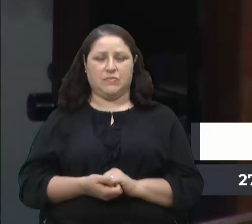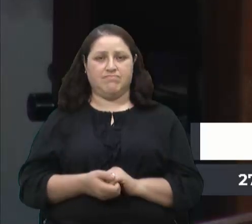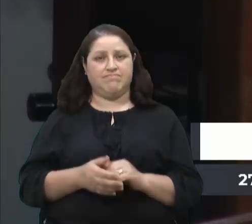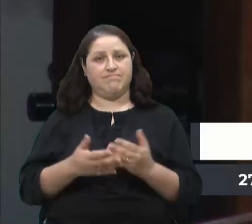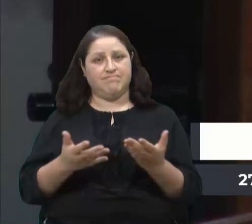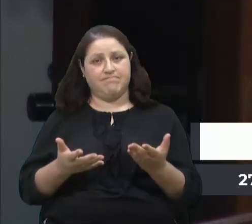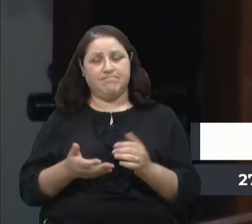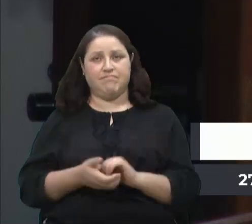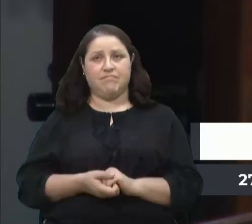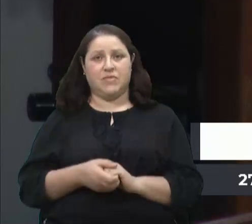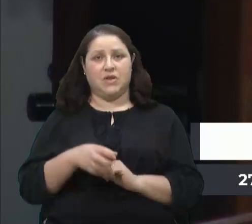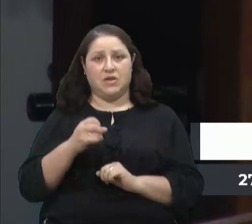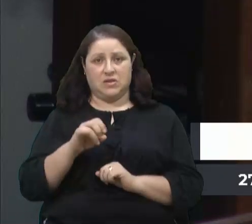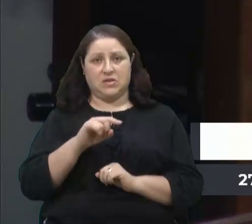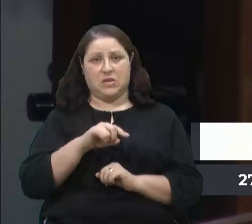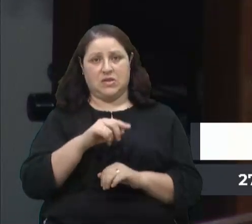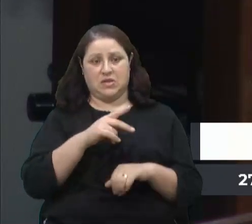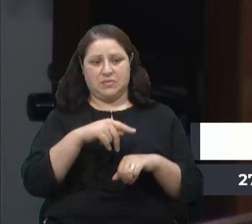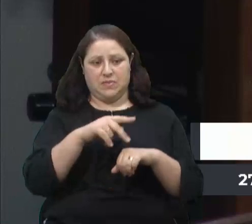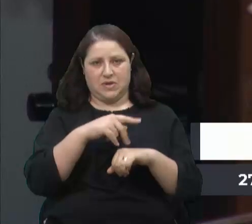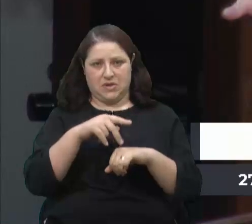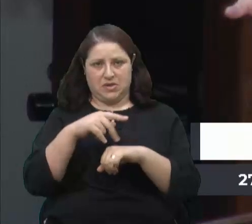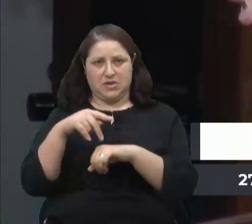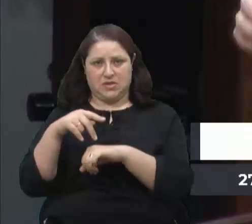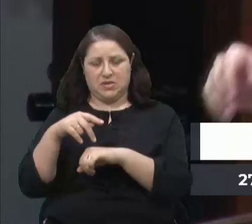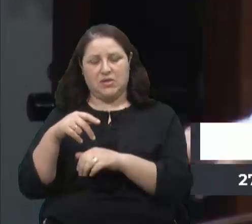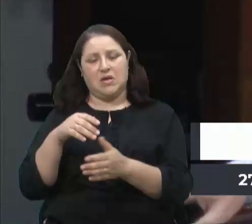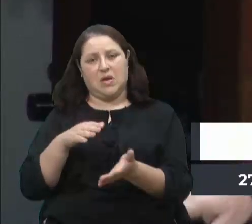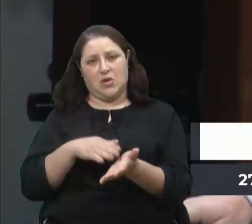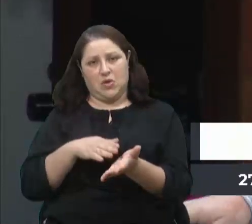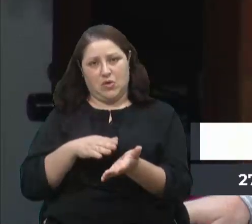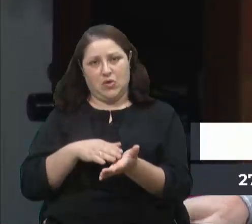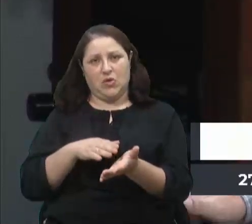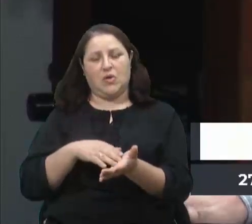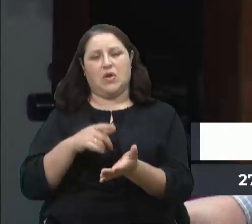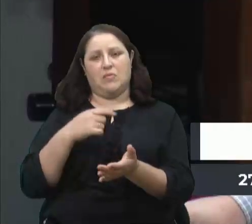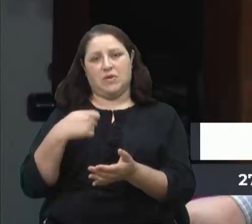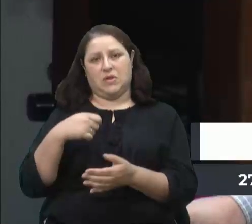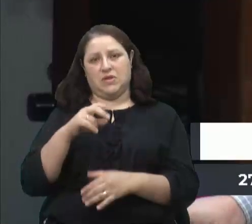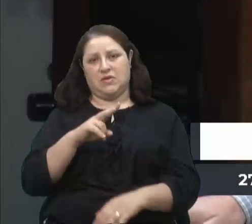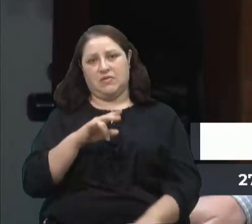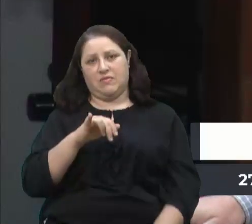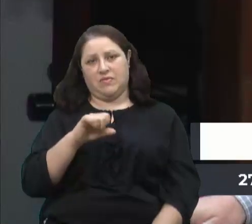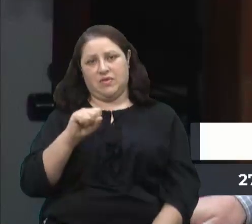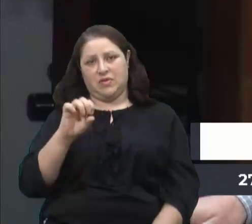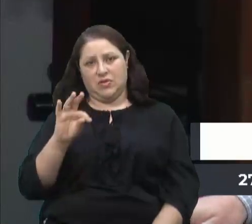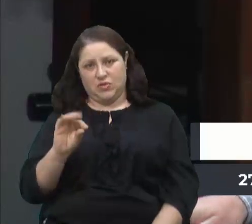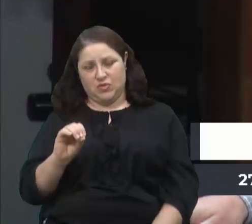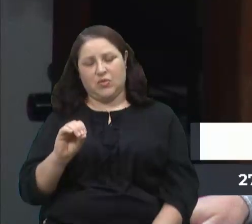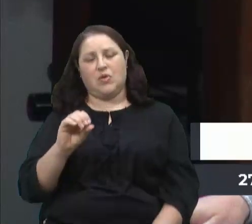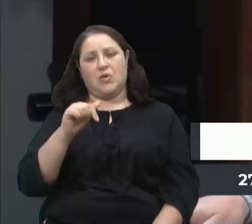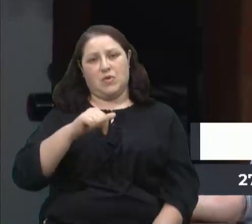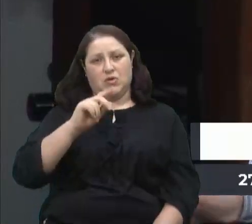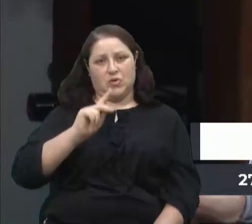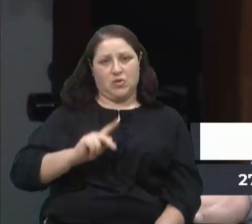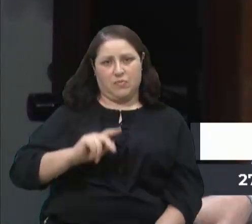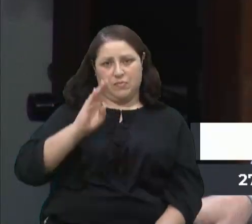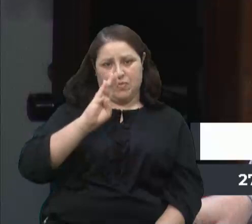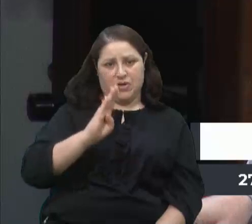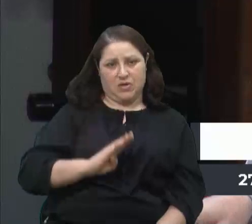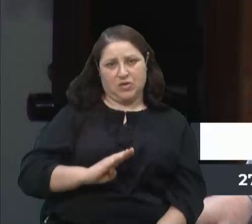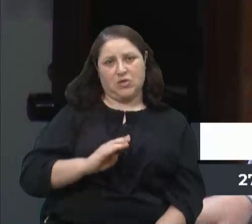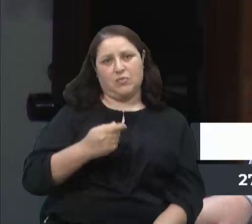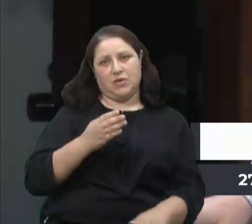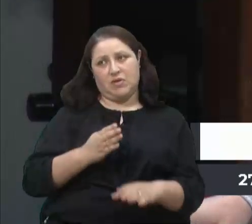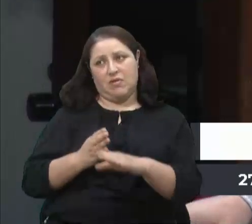Ora, se esses países exigem visto dos brasileiros para ingressarem nos seus países, no seu